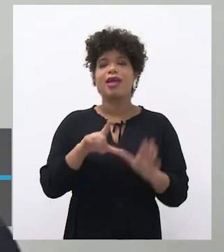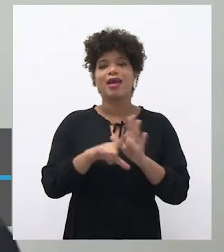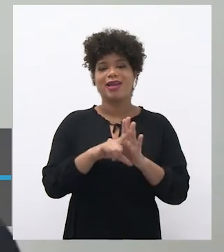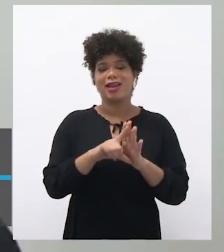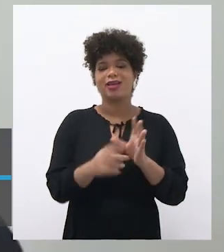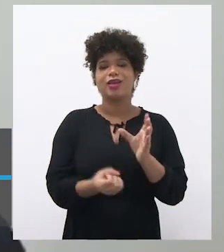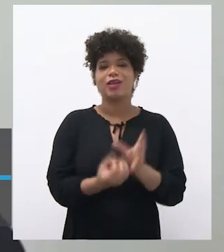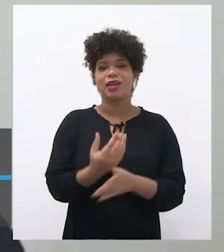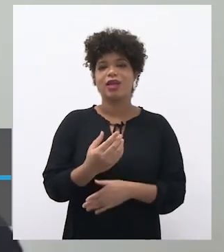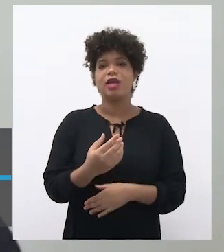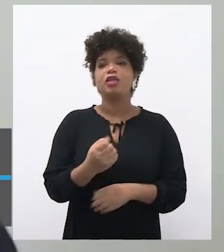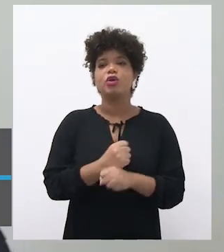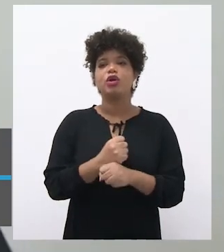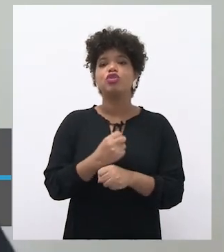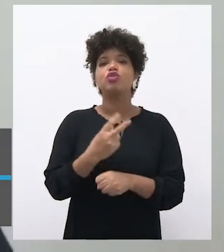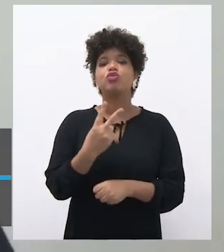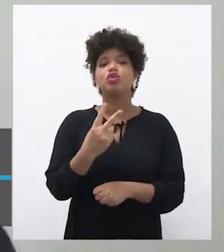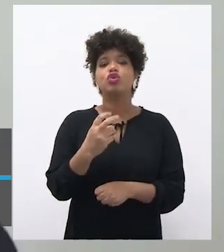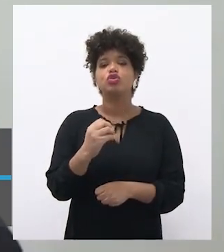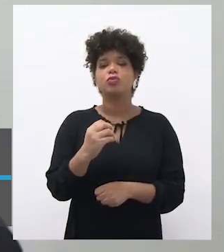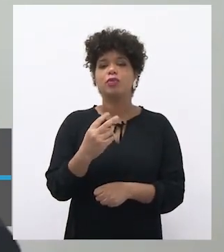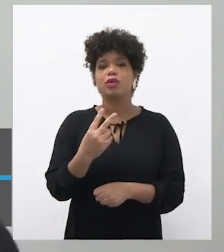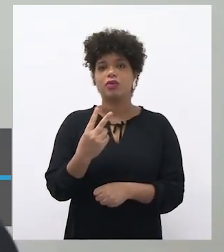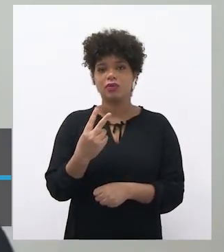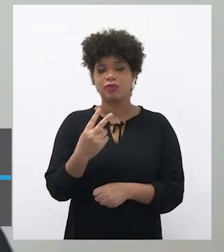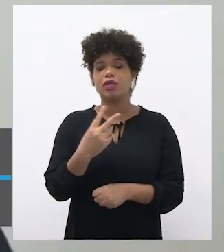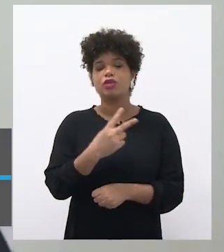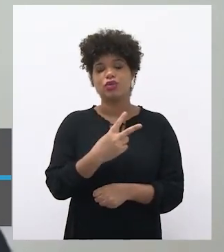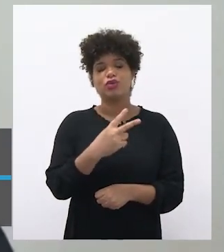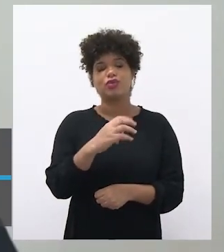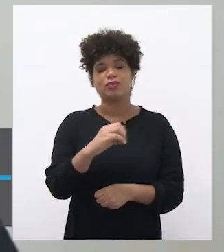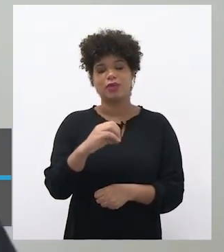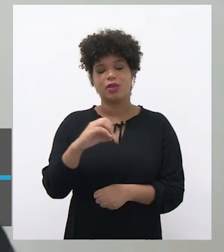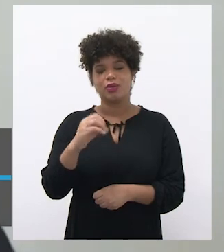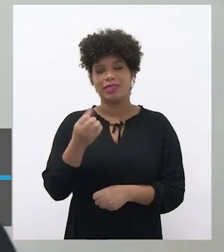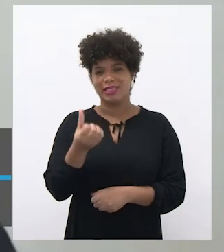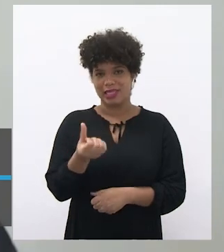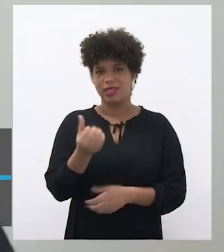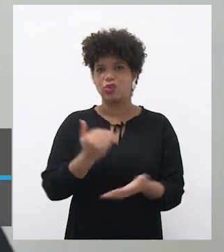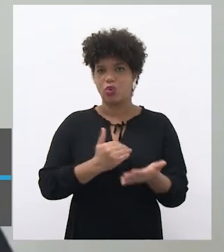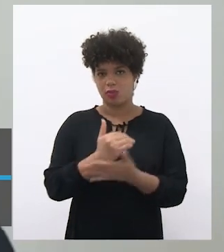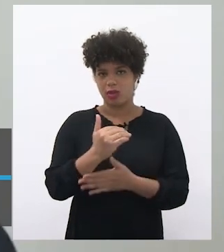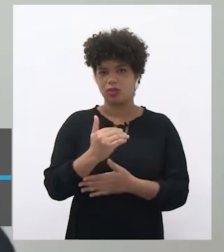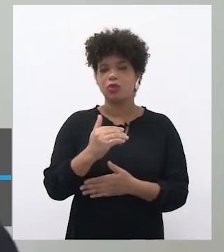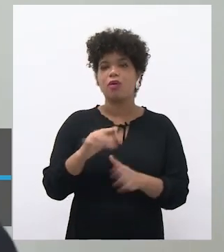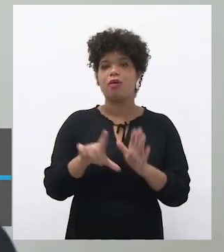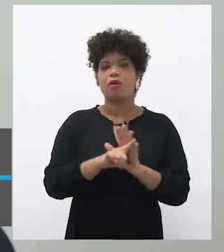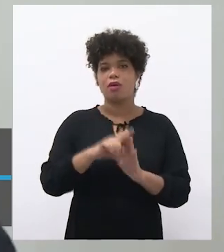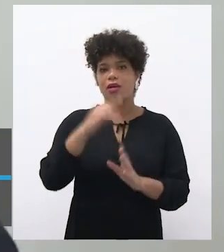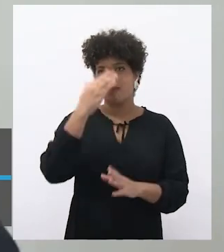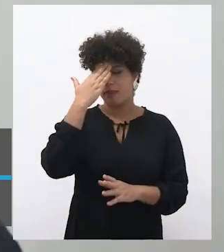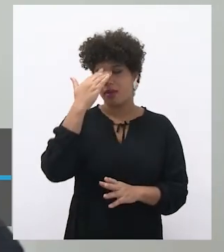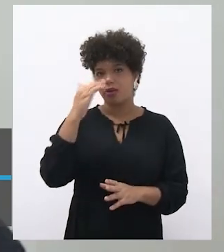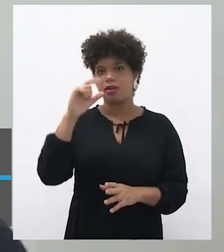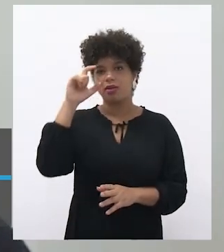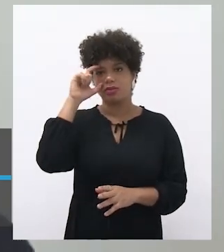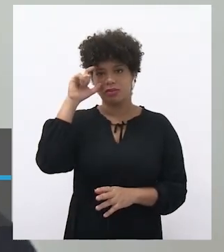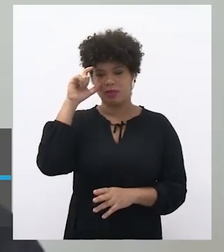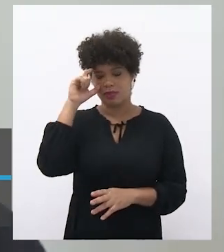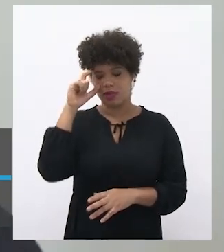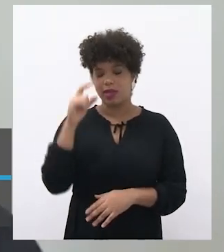da Maria da Penha Fernandes, e recomendou que o Brasil adotasse procedimentos jurídicos